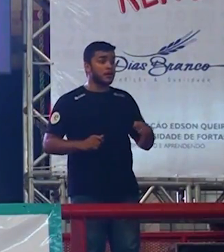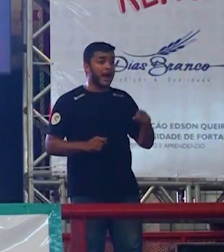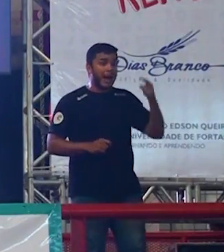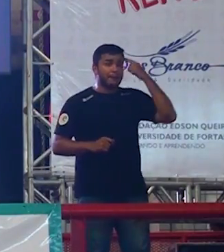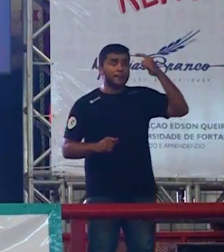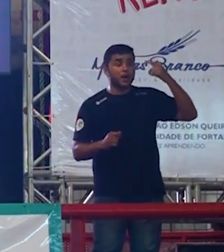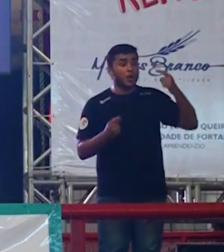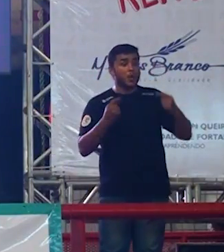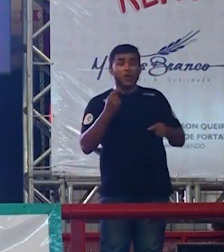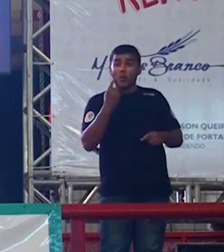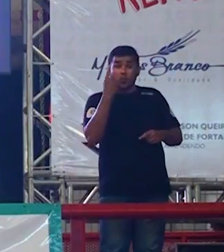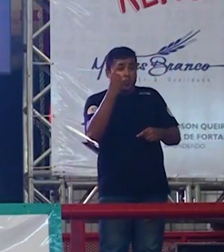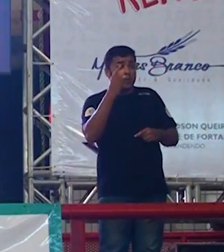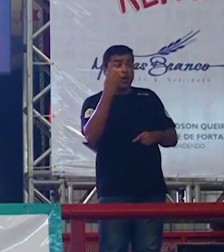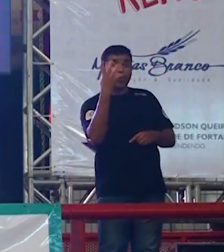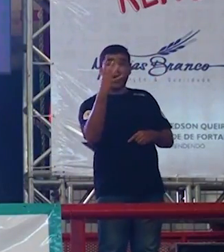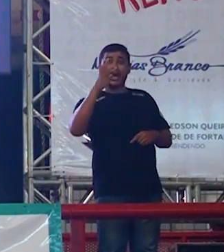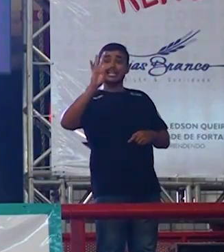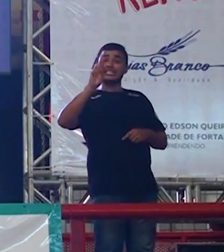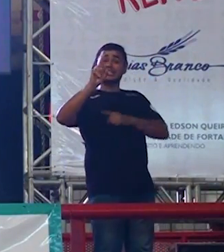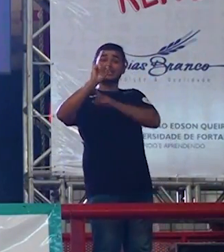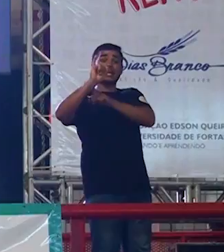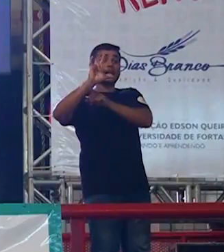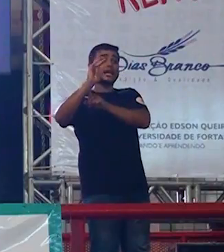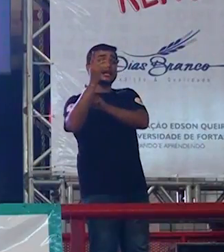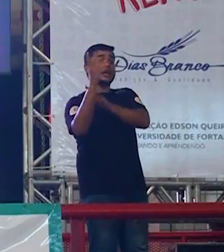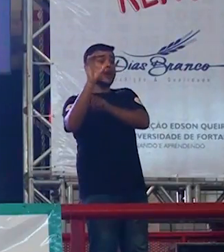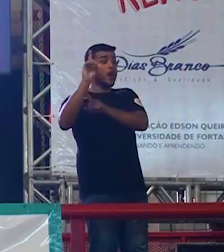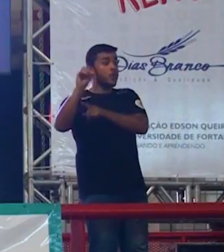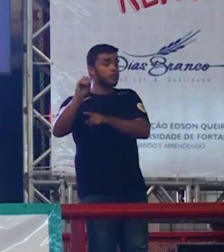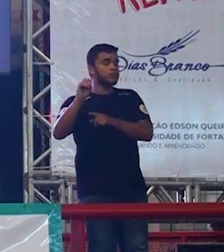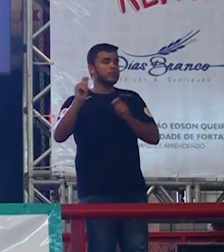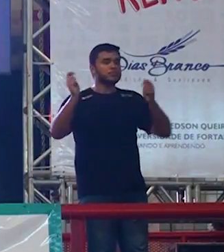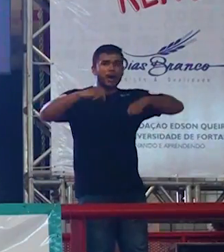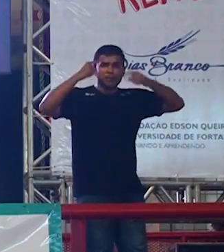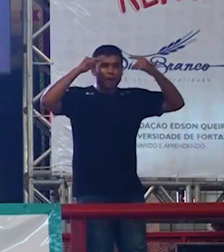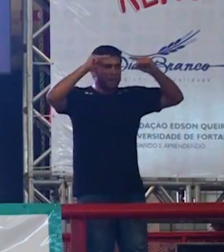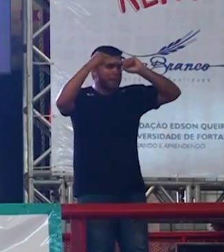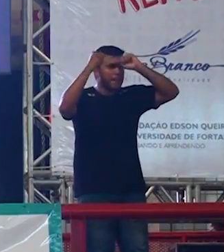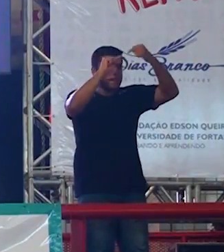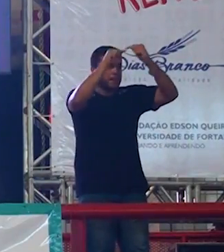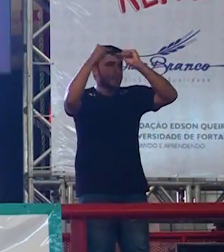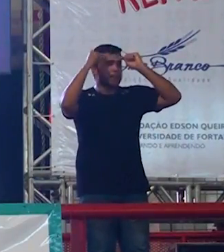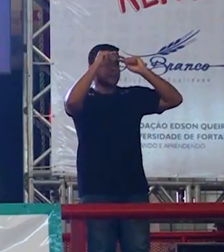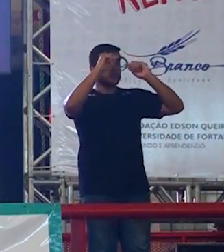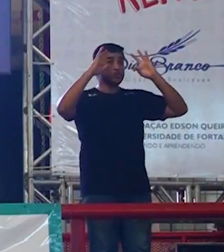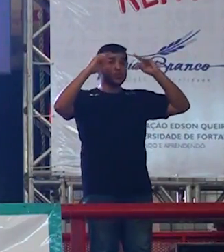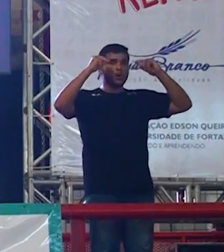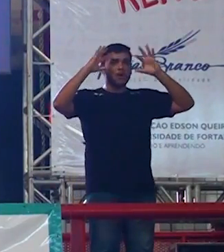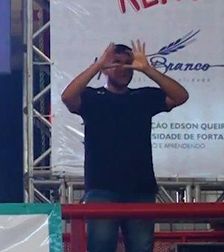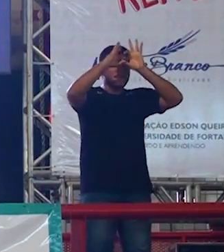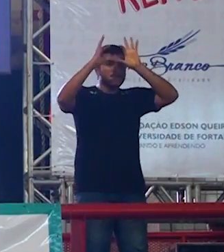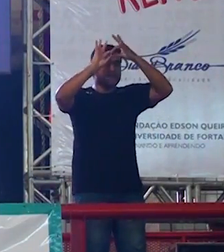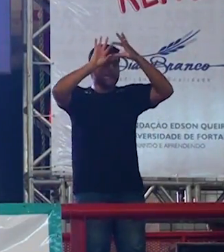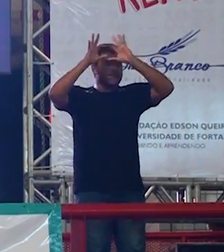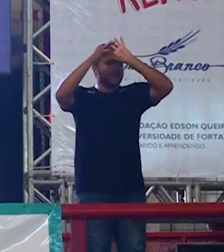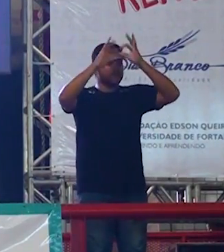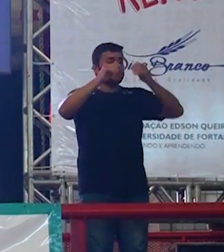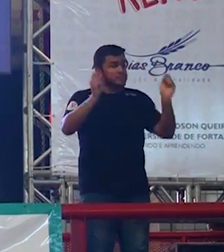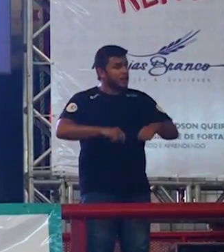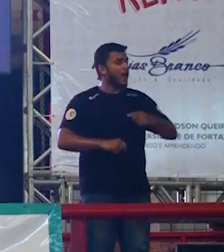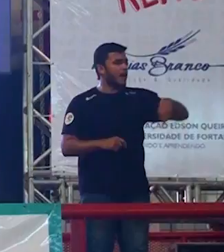de conexões. Então você tem tudo o que você precisa para aprender. Basta estudar de